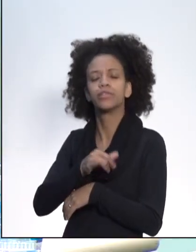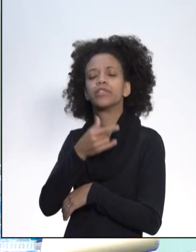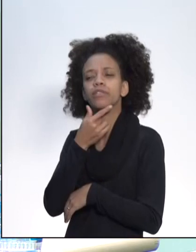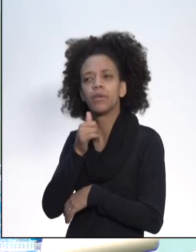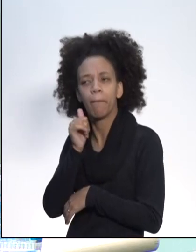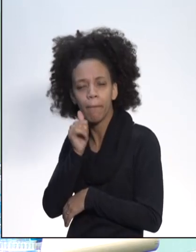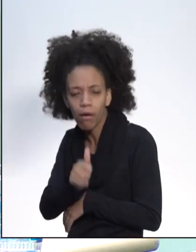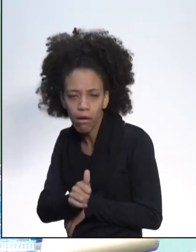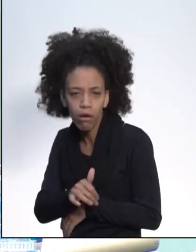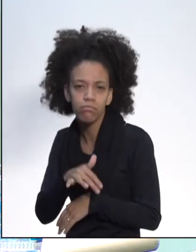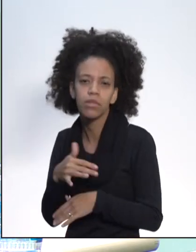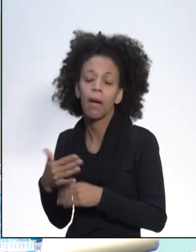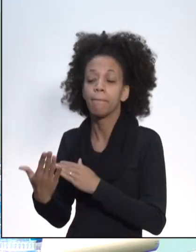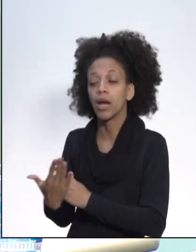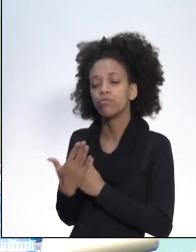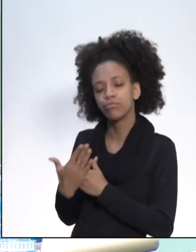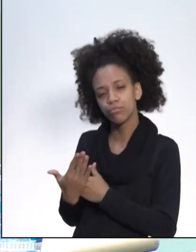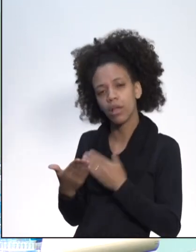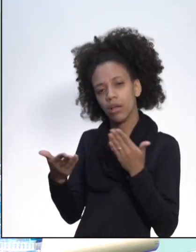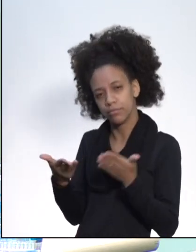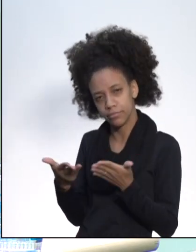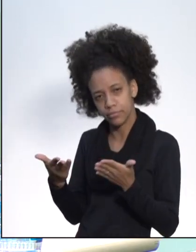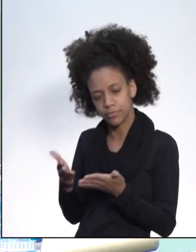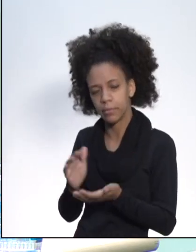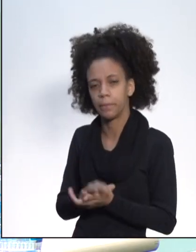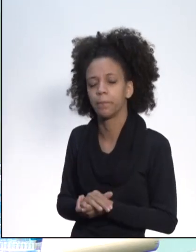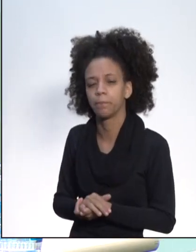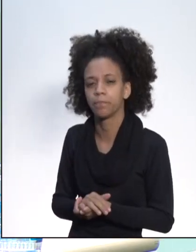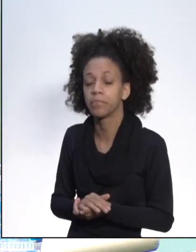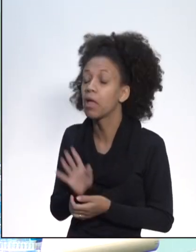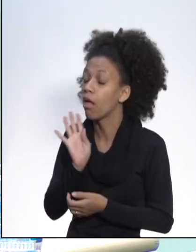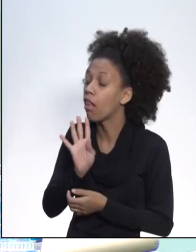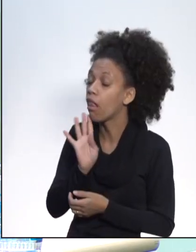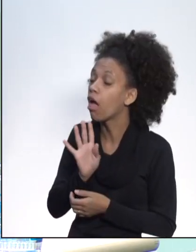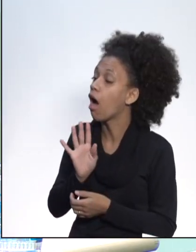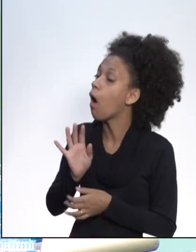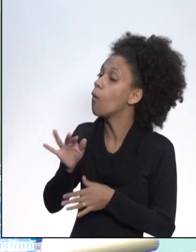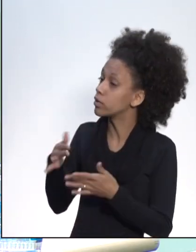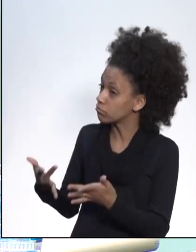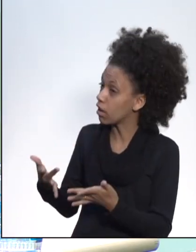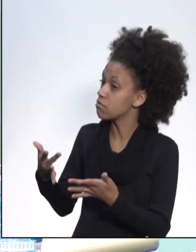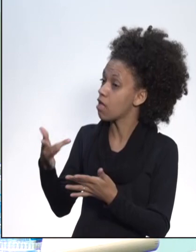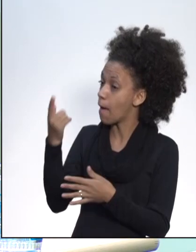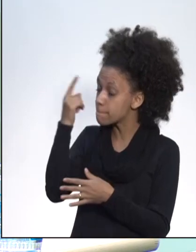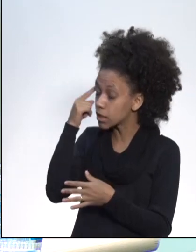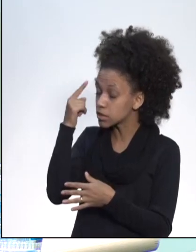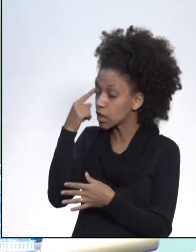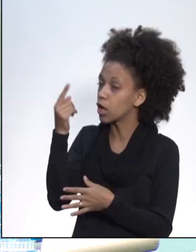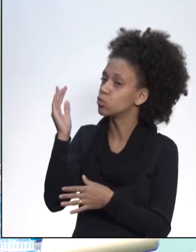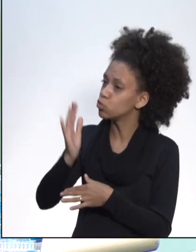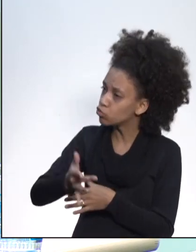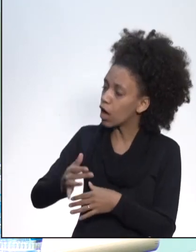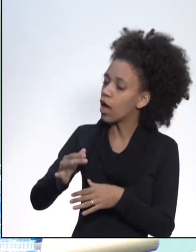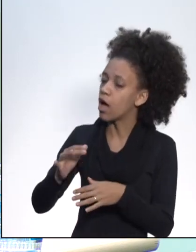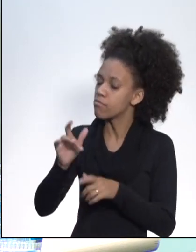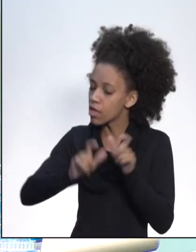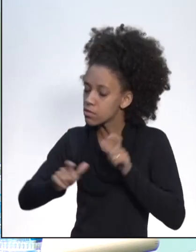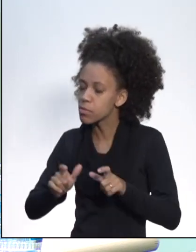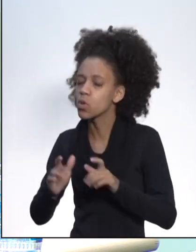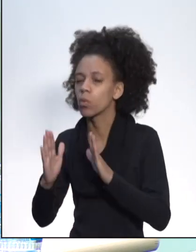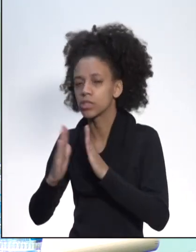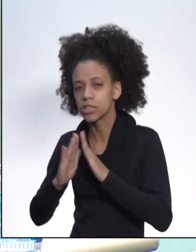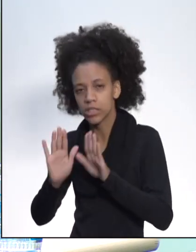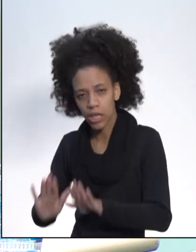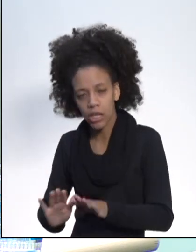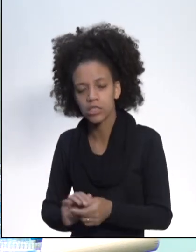para auxiliá-los nesse momento. É legal que eles estão pensando já nas pessoas que estão em casa com